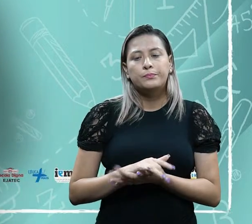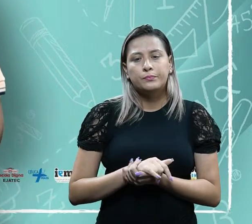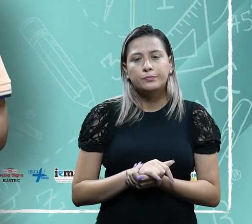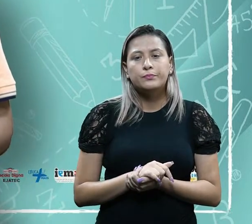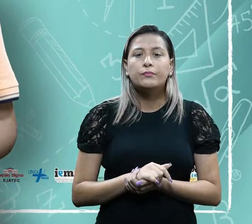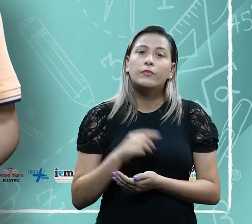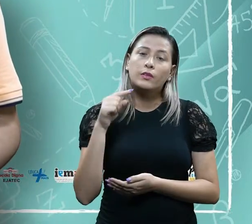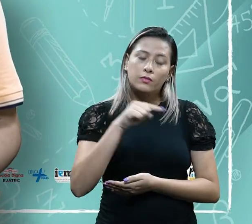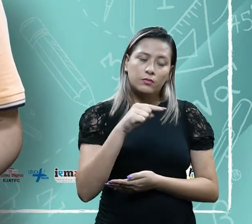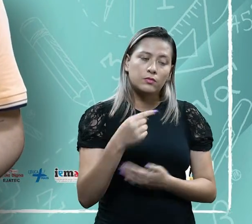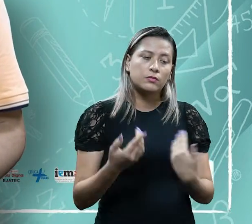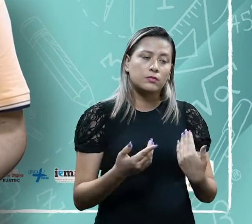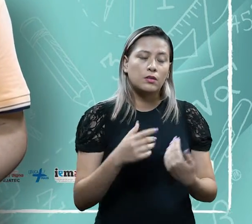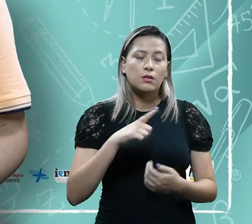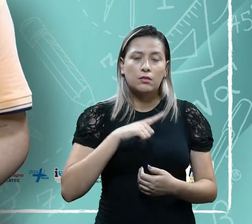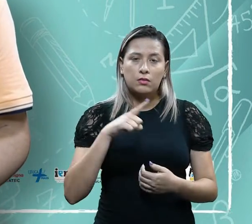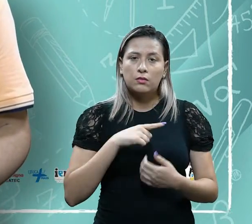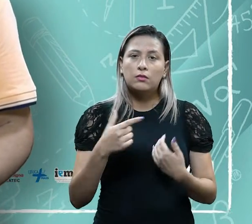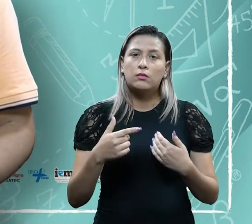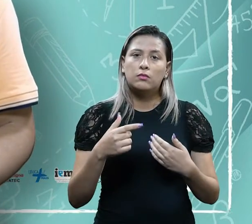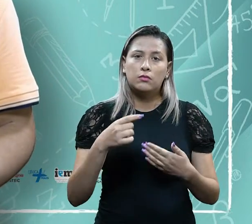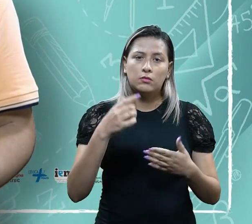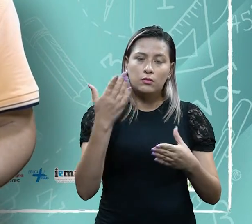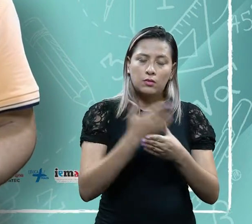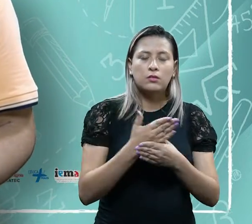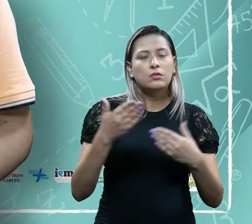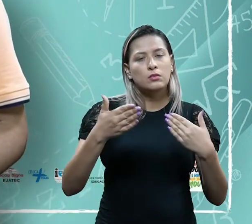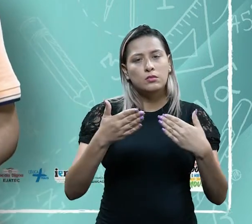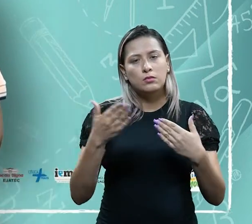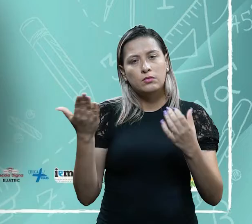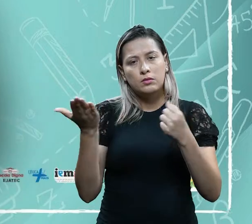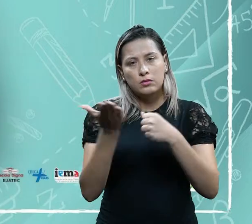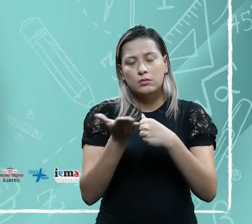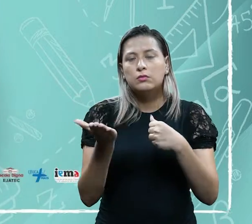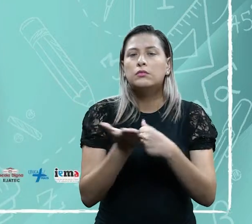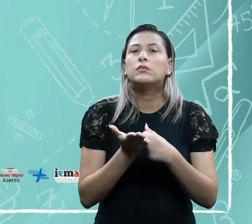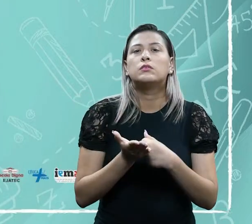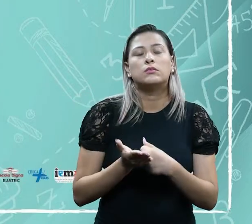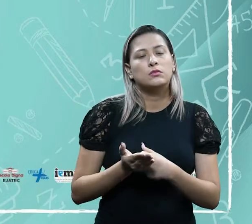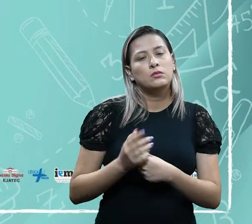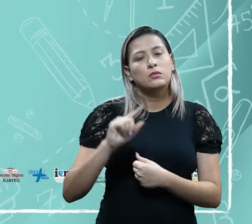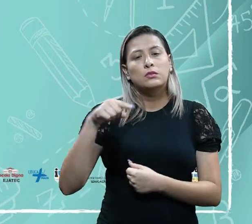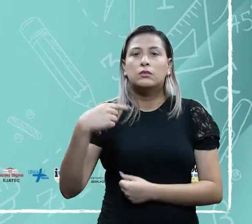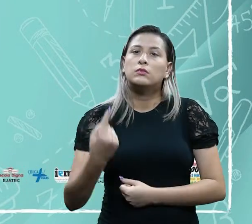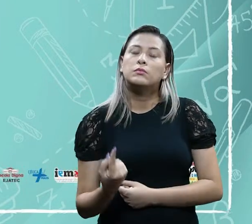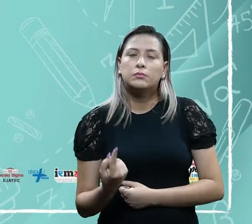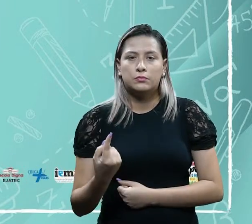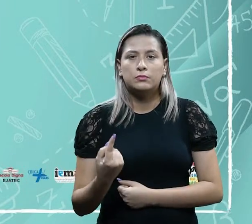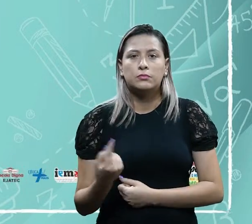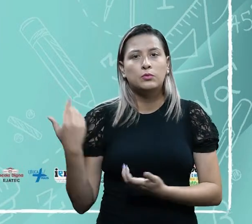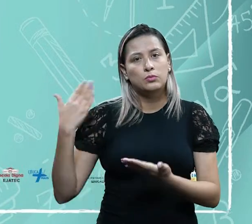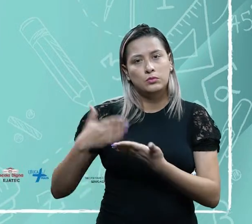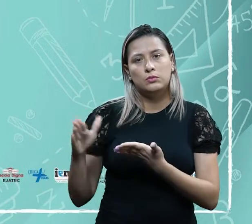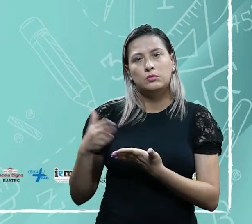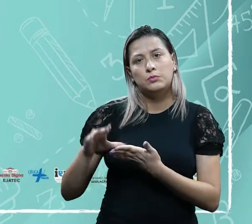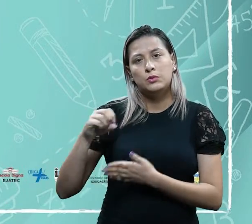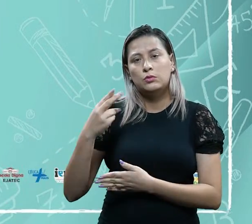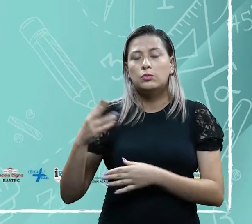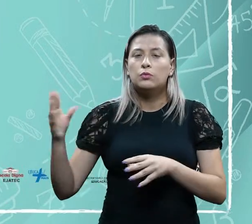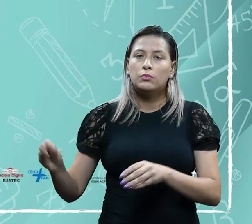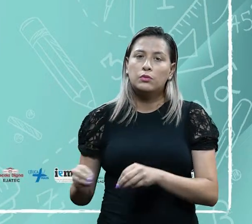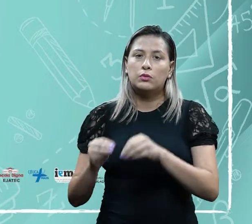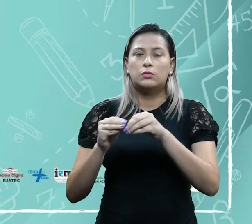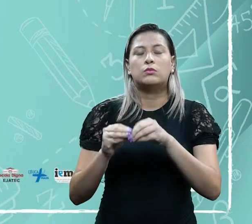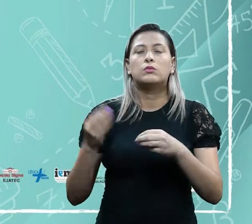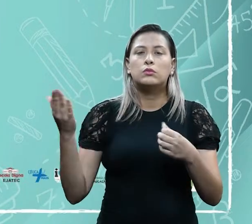mencionou, passar um período lá no arquivo intermediário. Após esse período, né, que é o prazo precaucional, ele vai ser eliminado ou